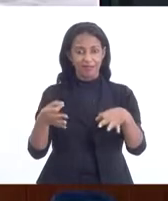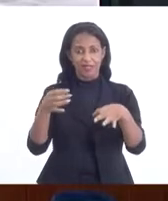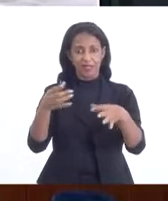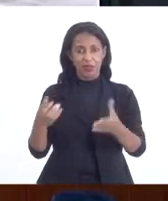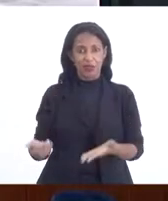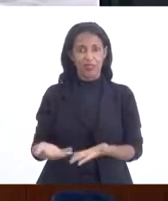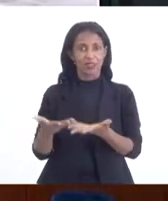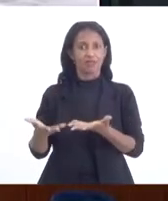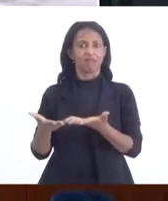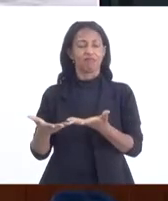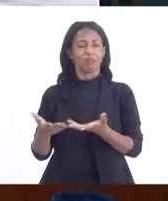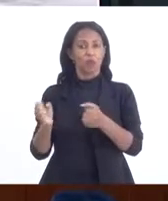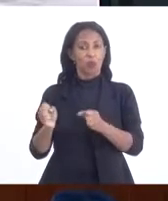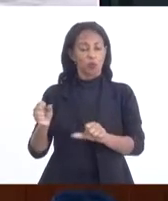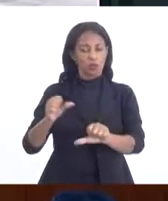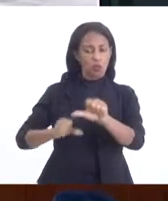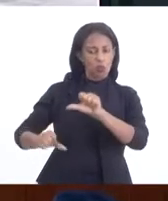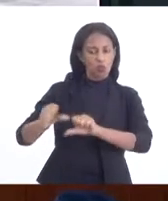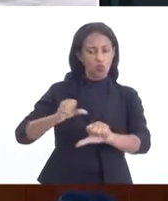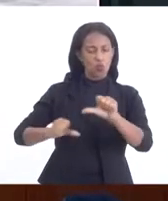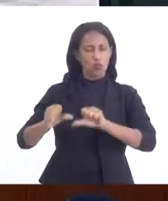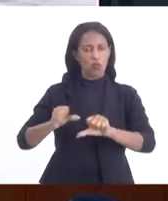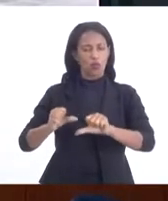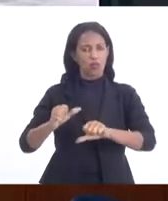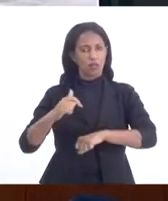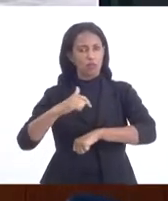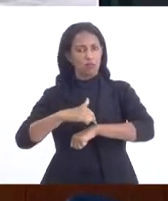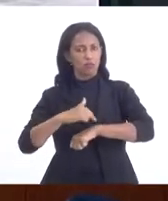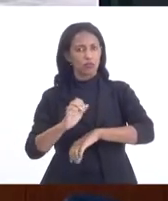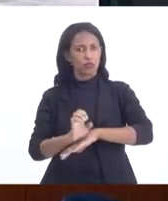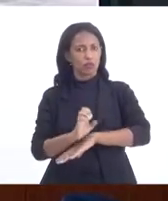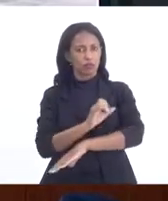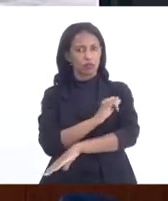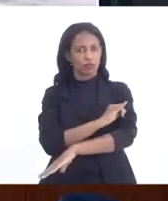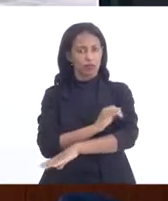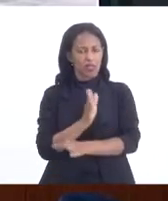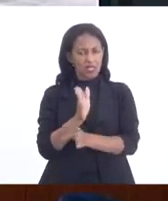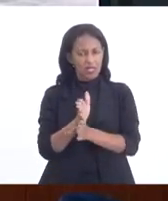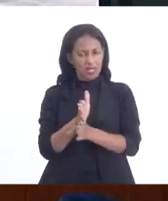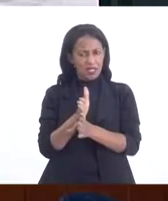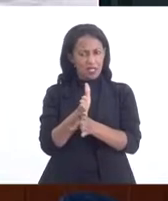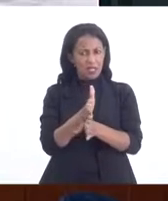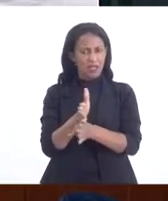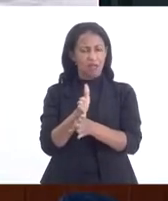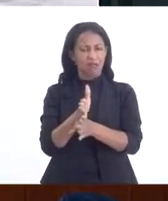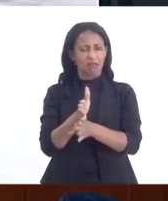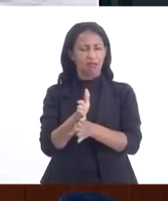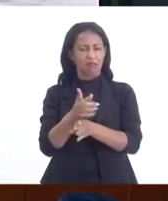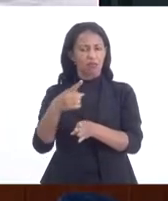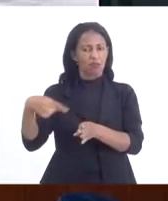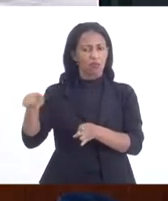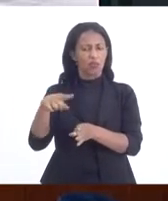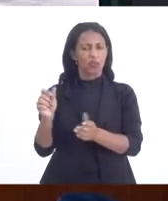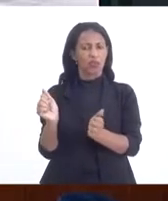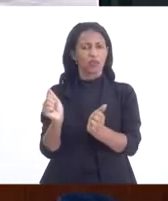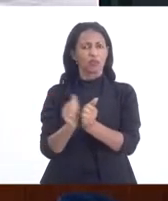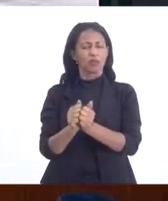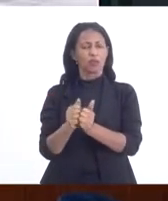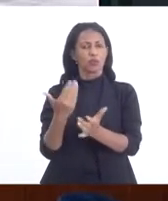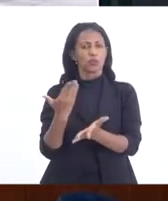iniciativa para que a gente possa mudar o vetor do Estado do Rio de Janeiro. Nessa linha, Nós fizemos um estudo junto com a